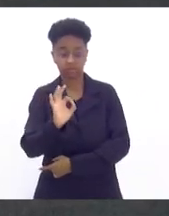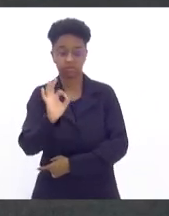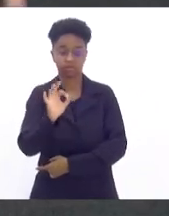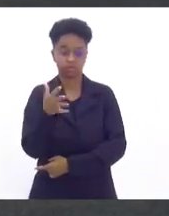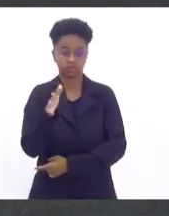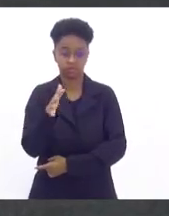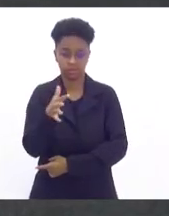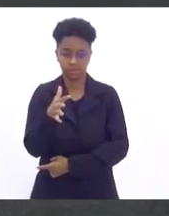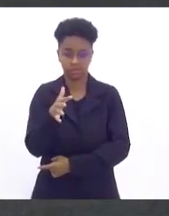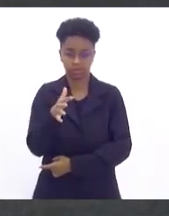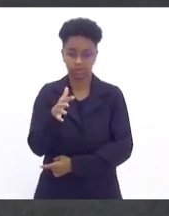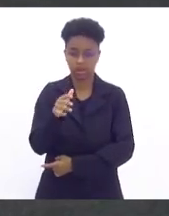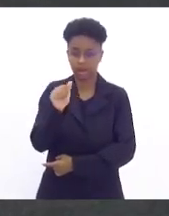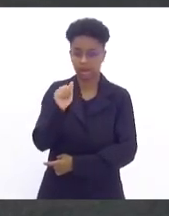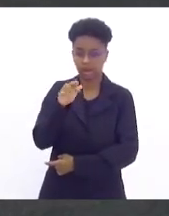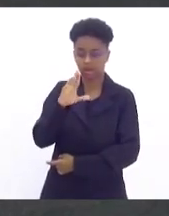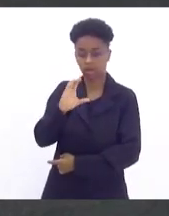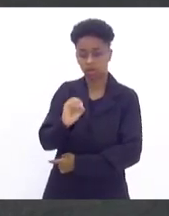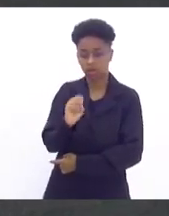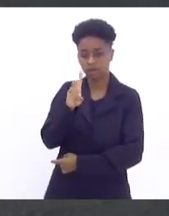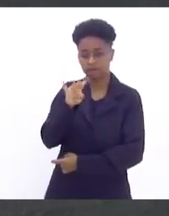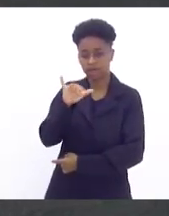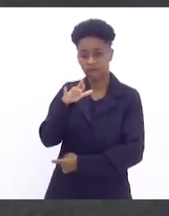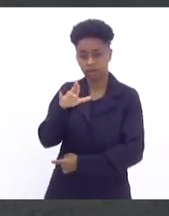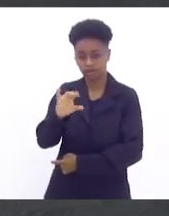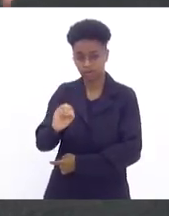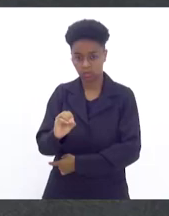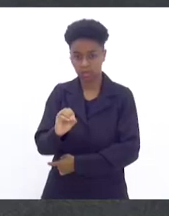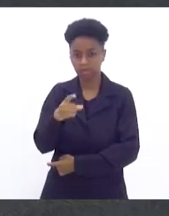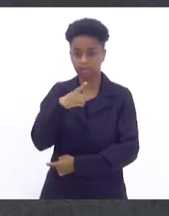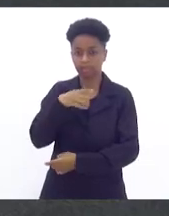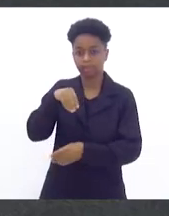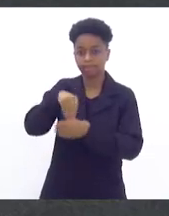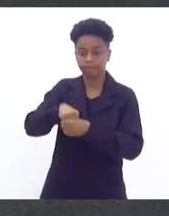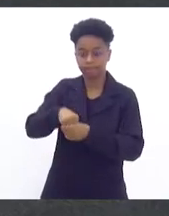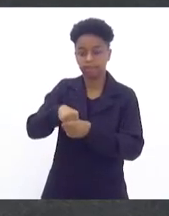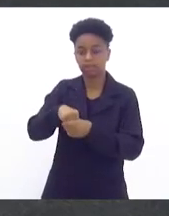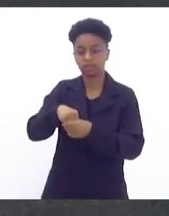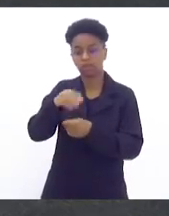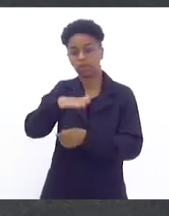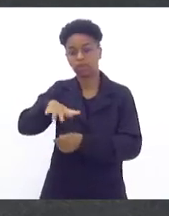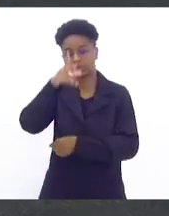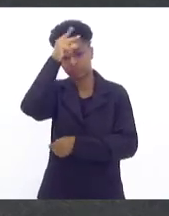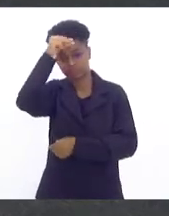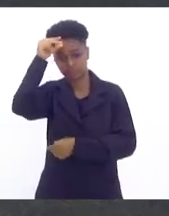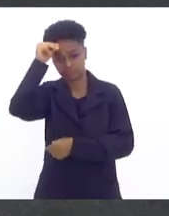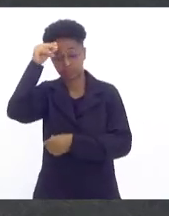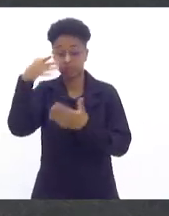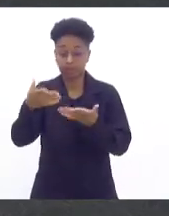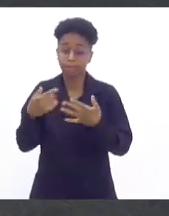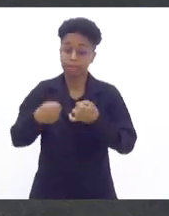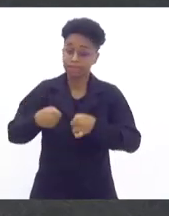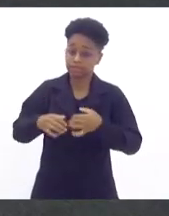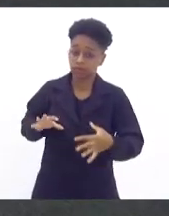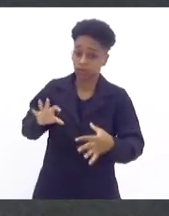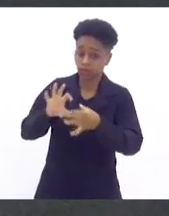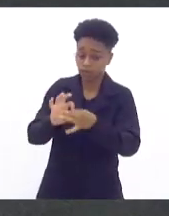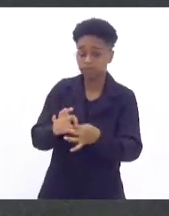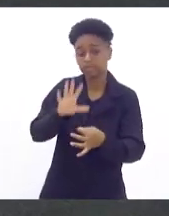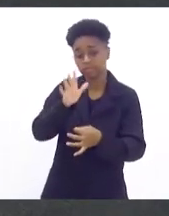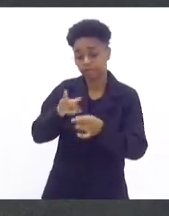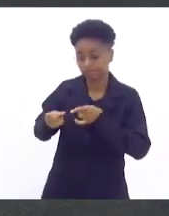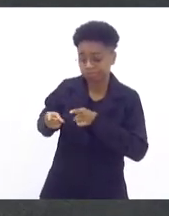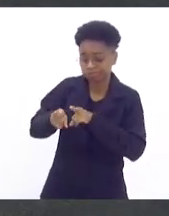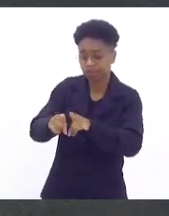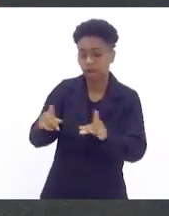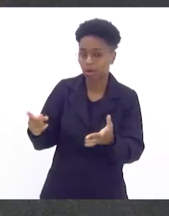desse arcoviário ele tá dentro do logradouro Municipal então precisa de convênio Então esse convênio já é feito paralelo